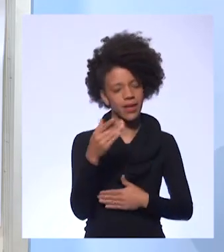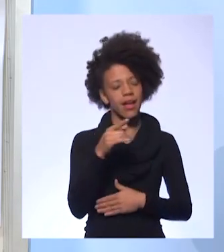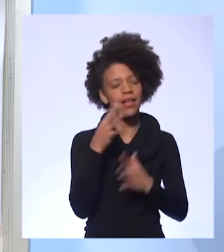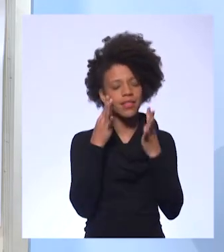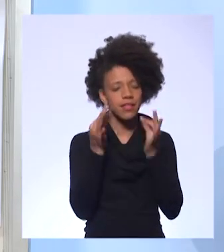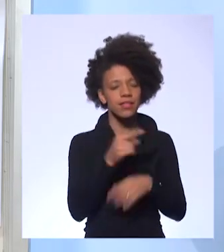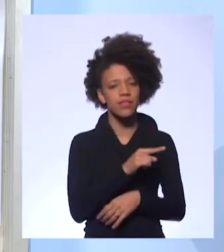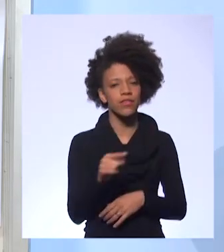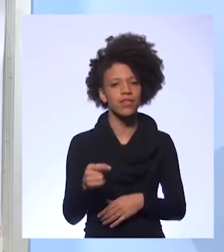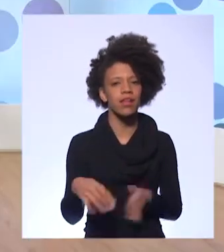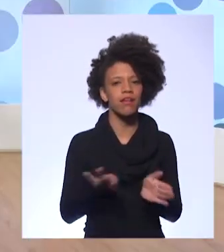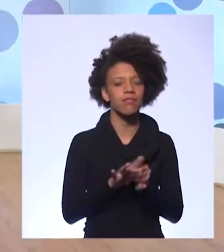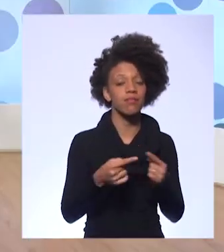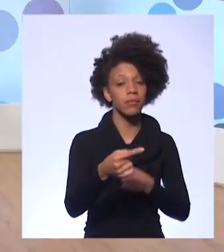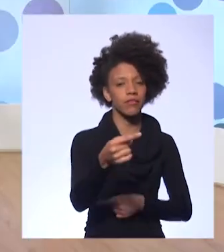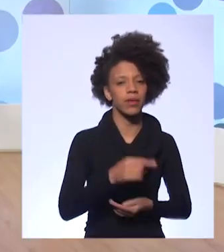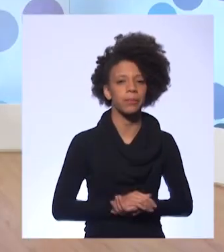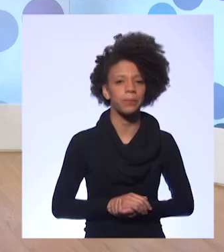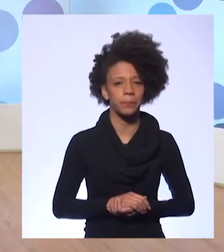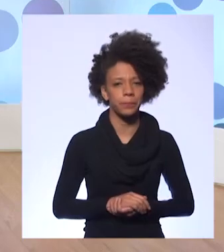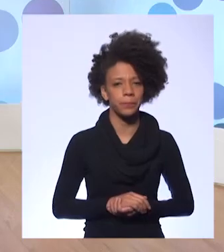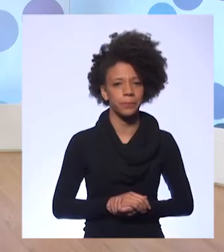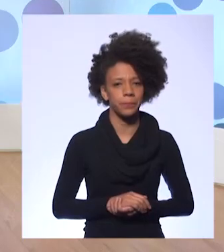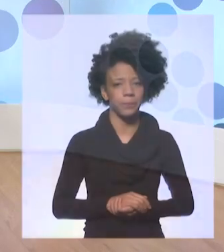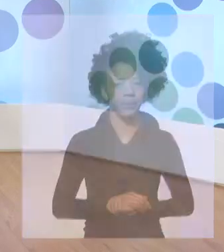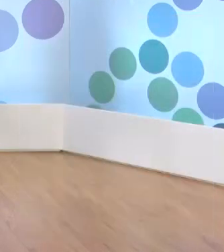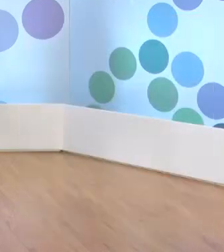obrigada pela atenção de todos até a próxima